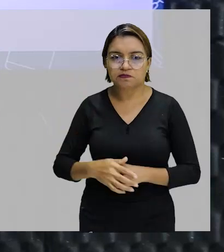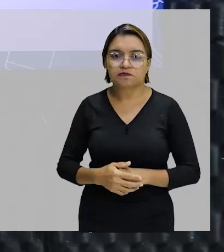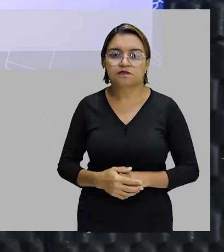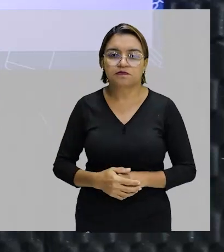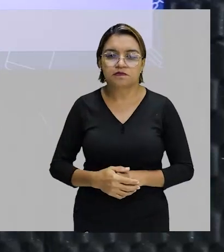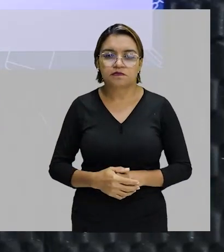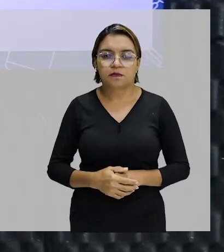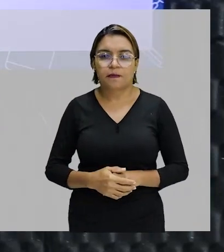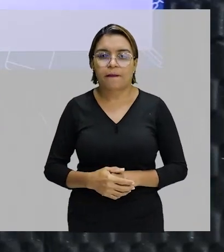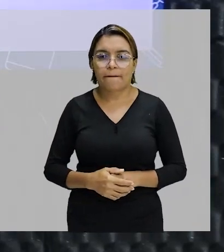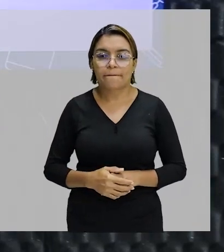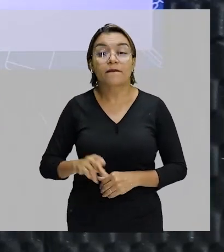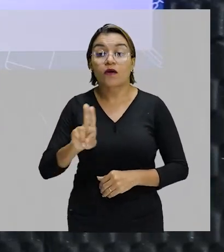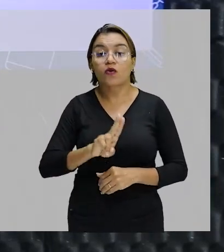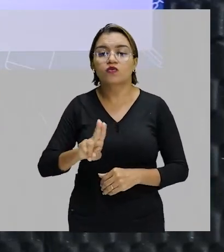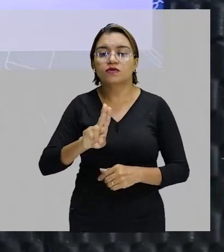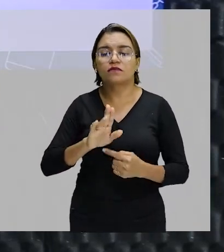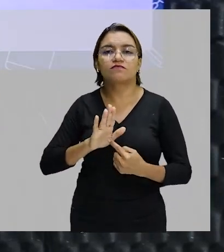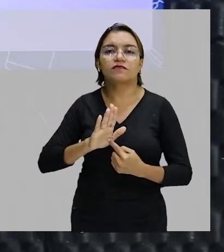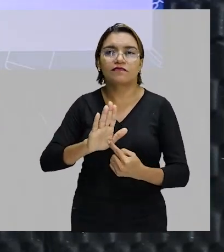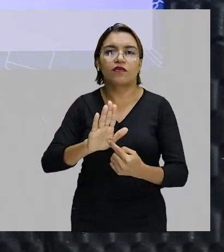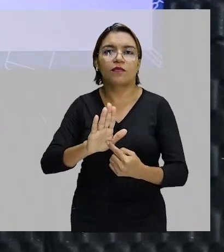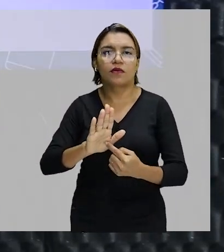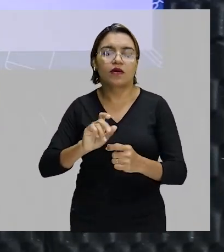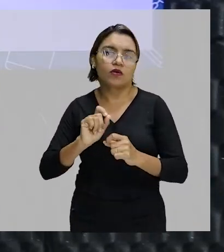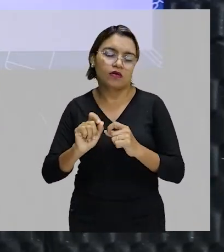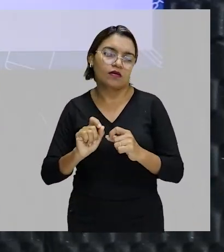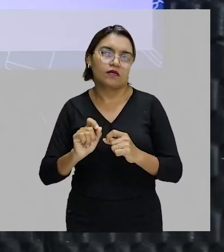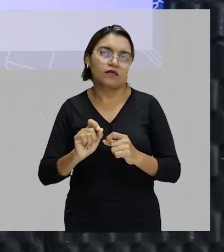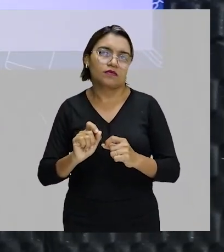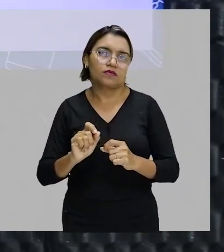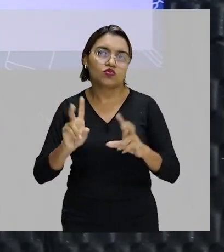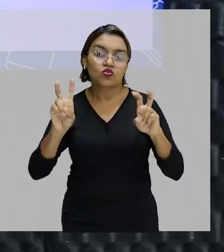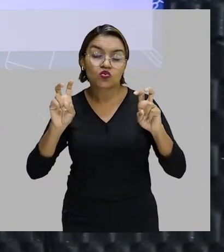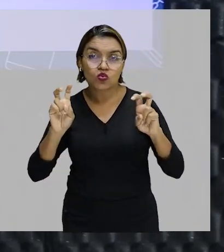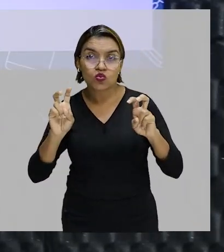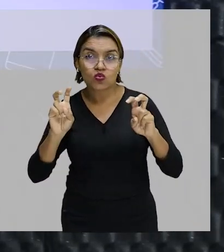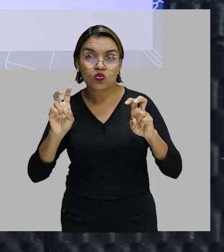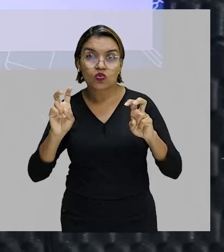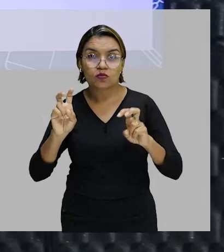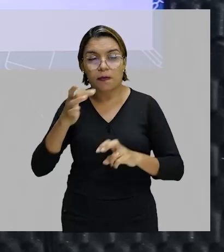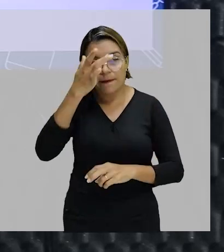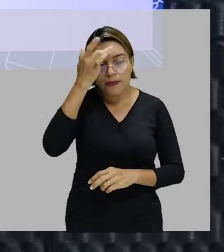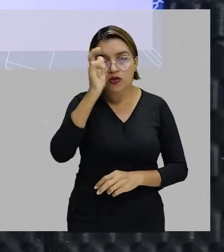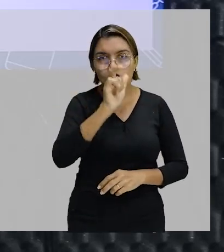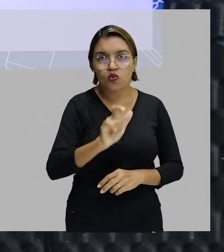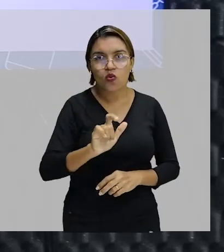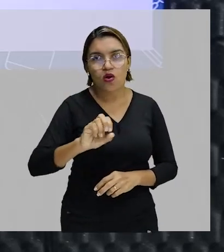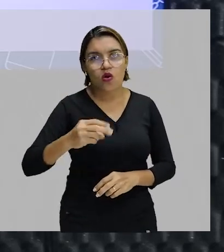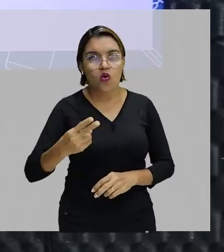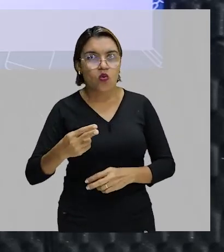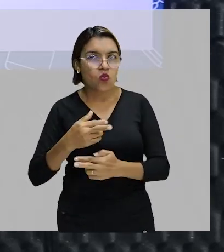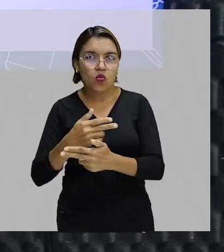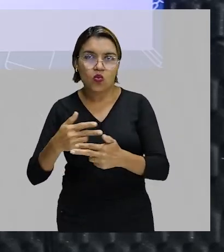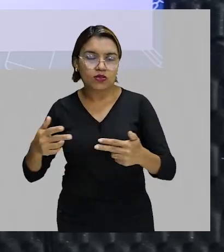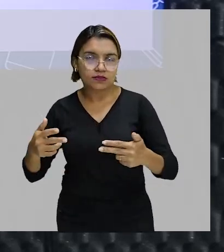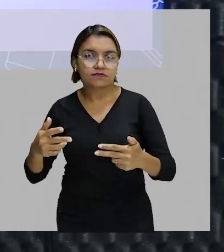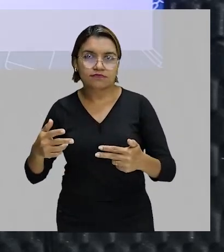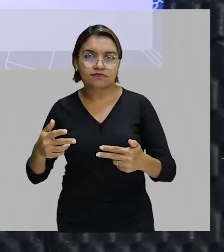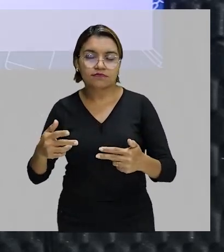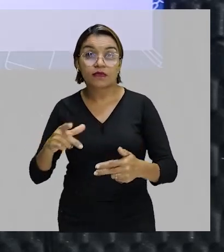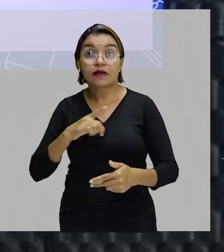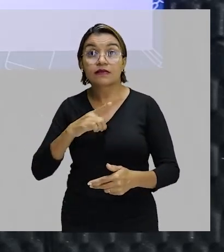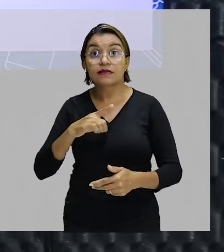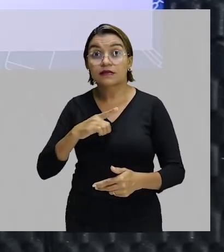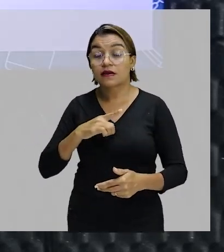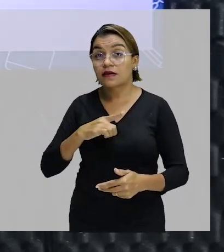superlativo, é usado para dizer sobre ou o que algo ou alguém, no caso uma pessoa ou uma coisa,